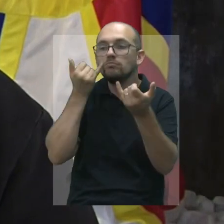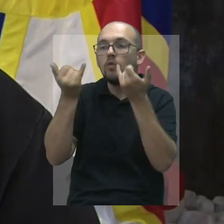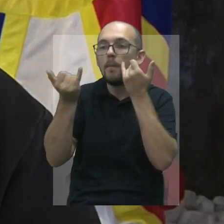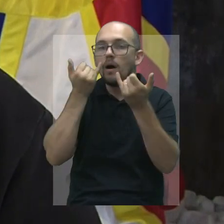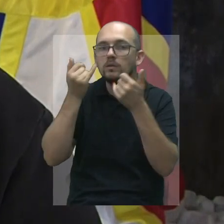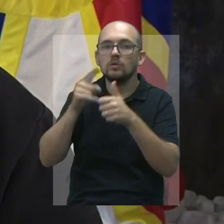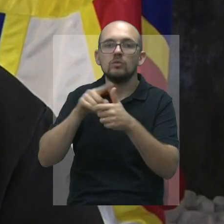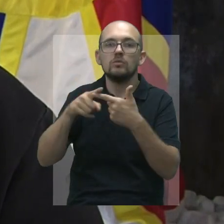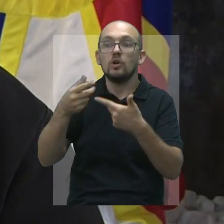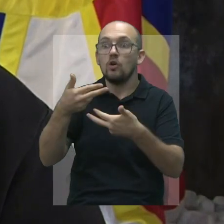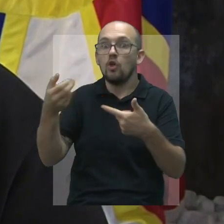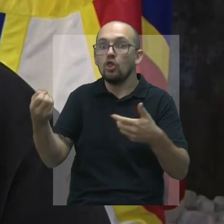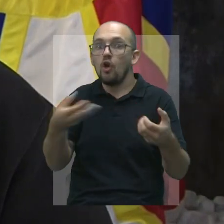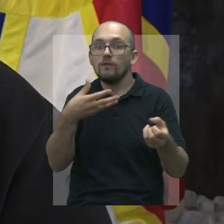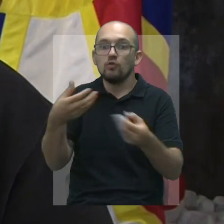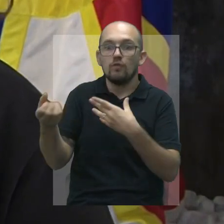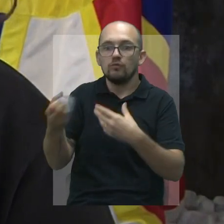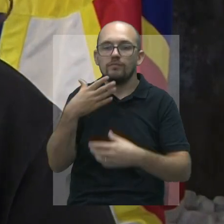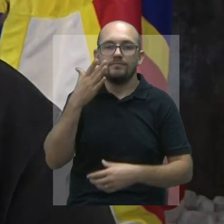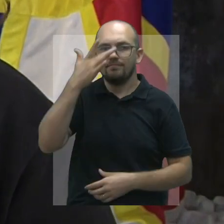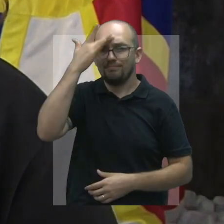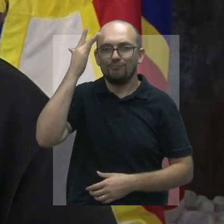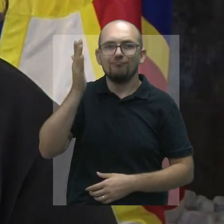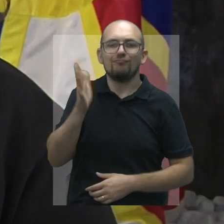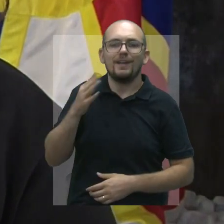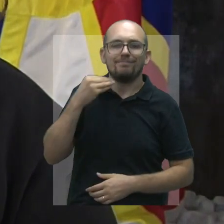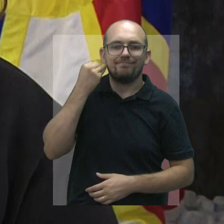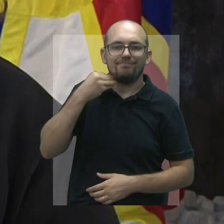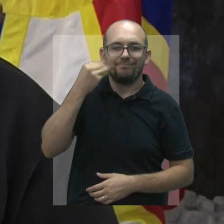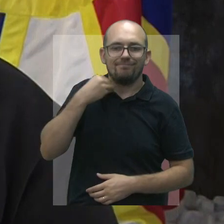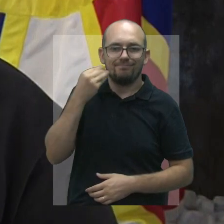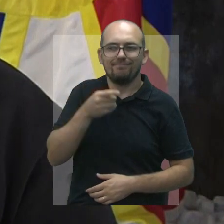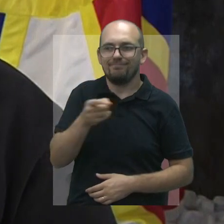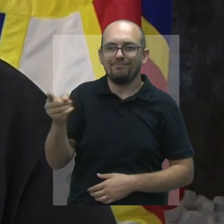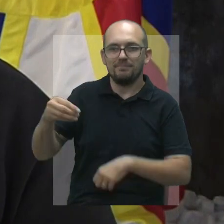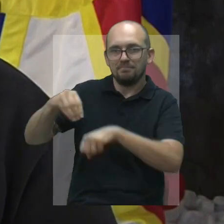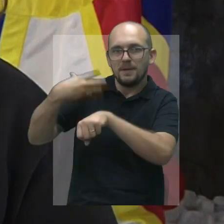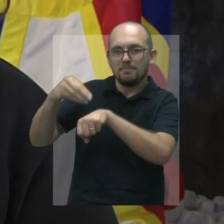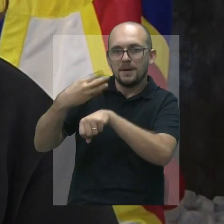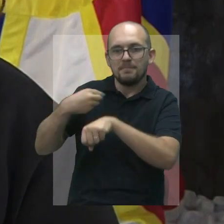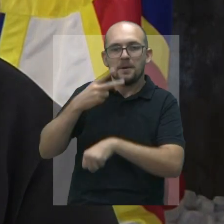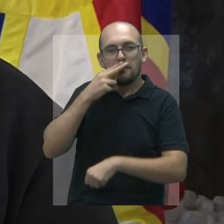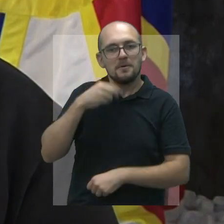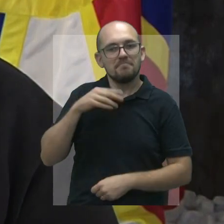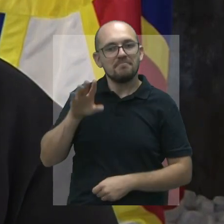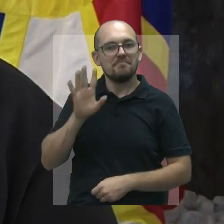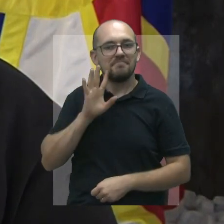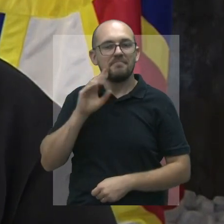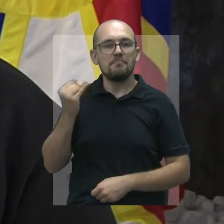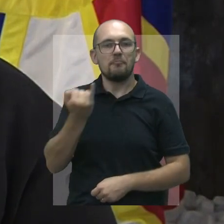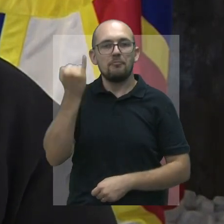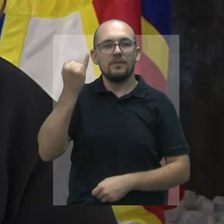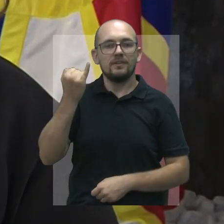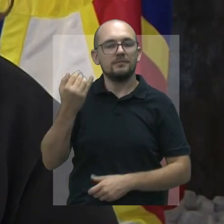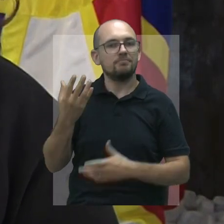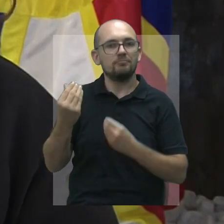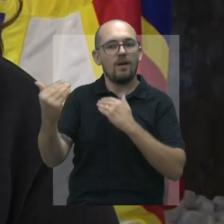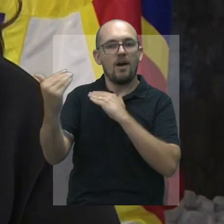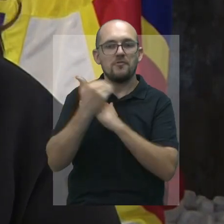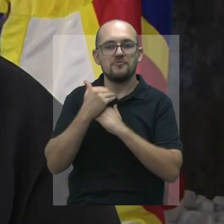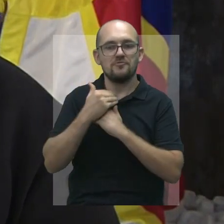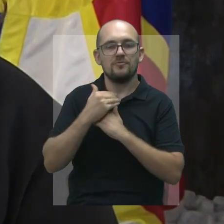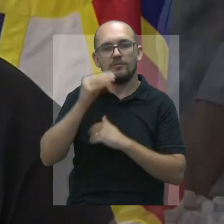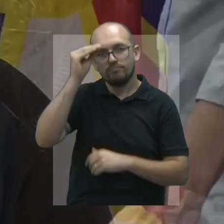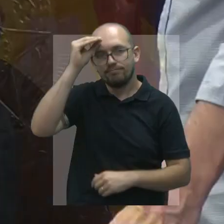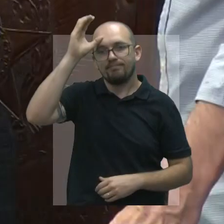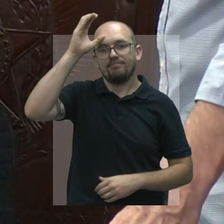aprende coisas novas com as pessoas que têm uma certa experiência. Então acho que é uma atividade muito importante que contribui para a formação